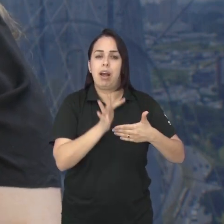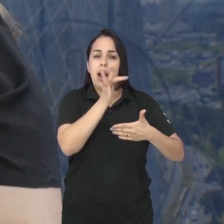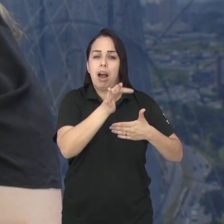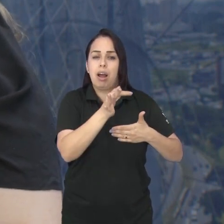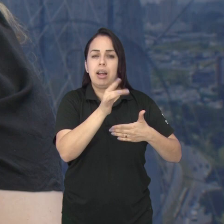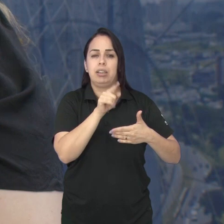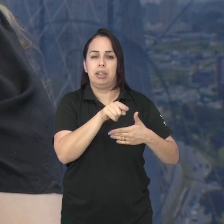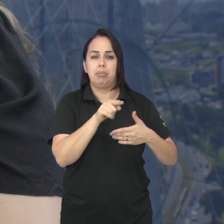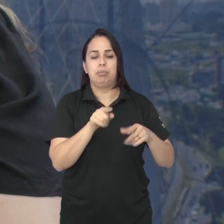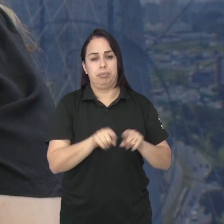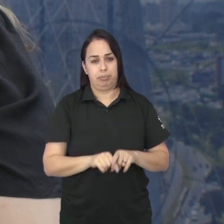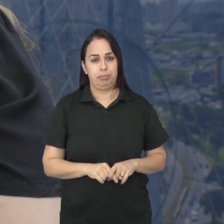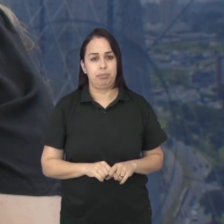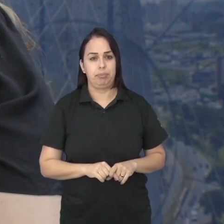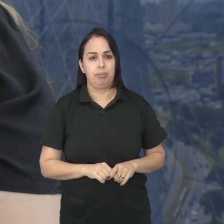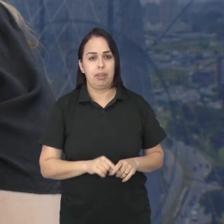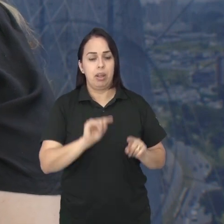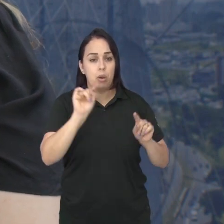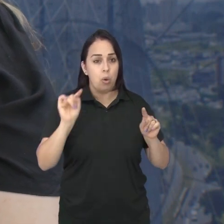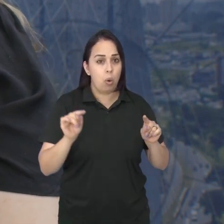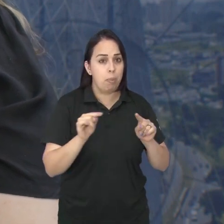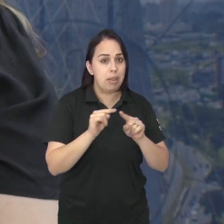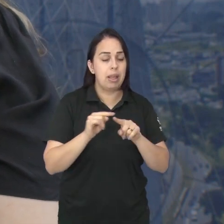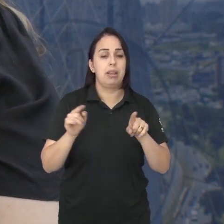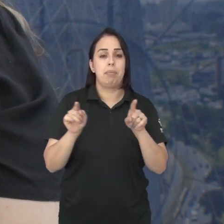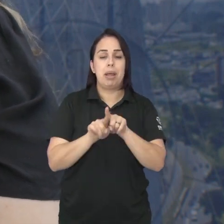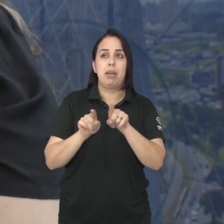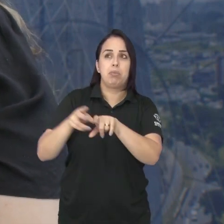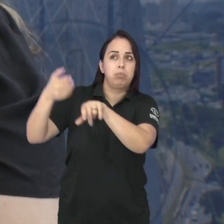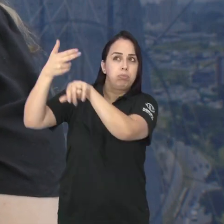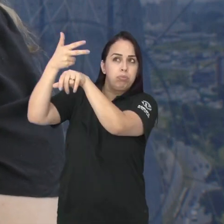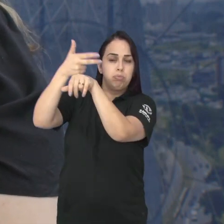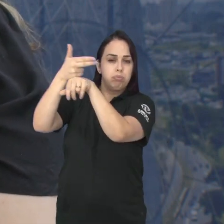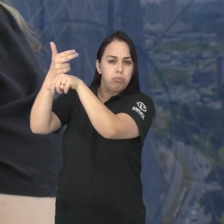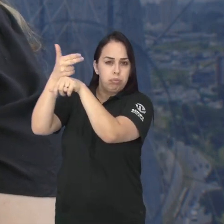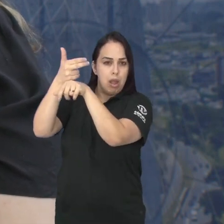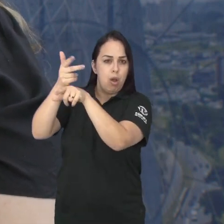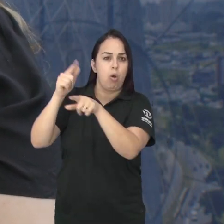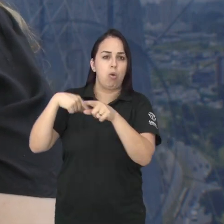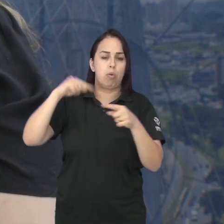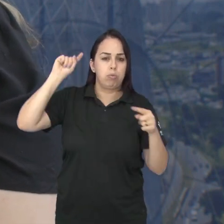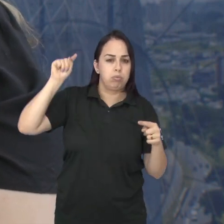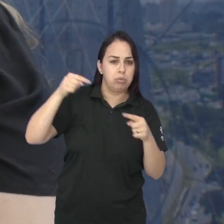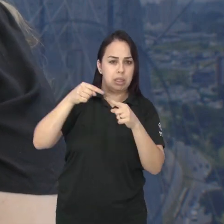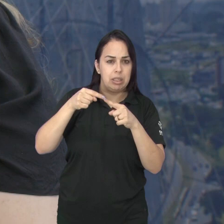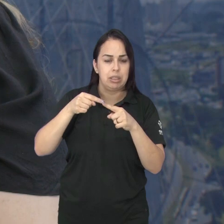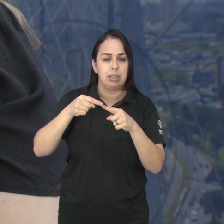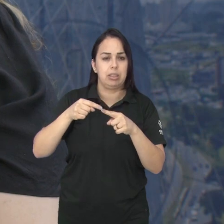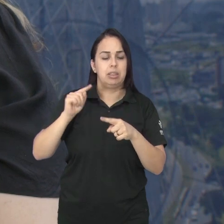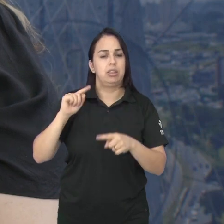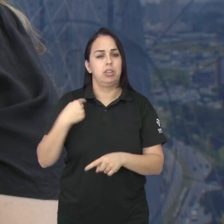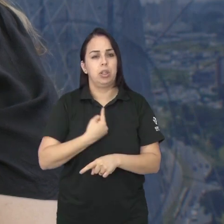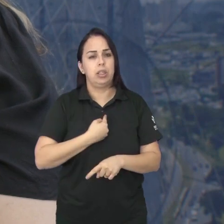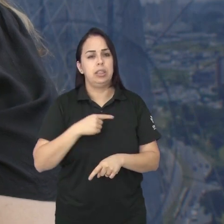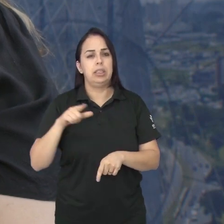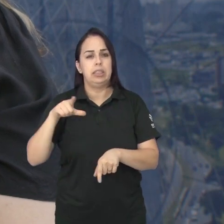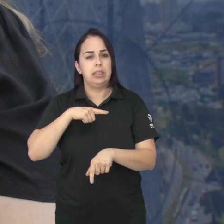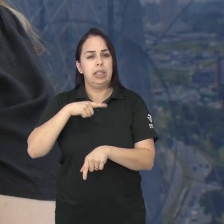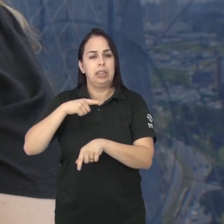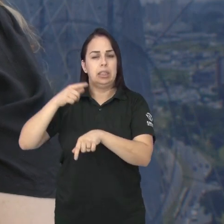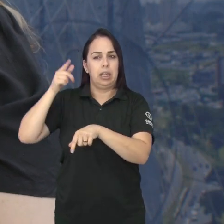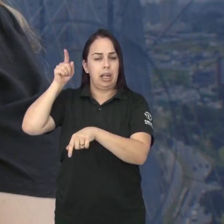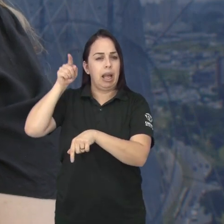falei anteriormente, de no-cast, combinando os radares, né, como o RMT que a gente tem ali no